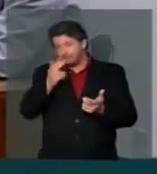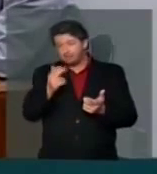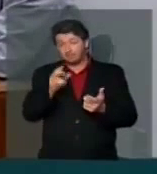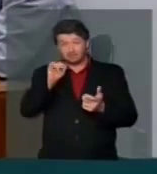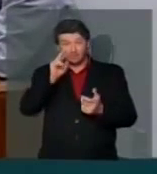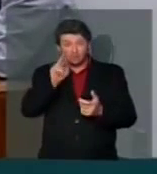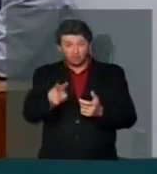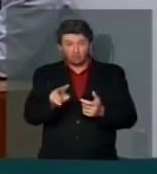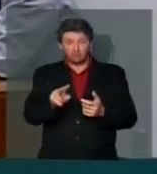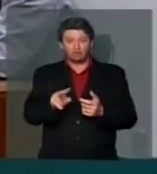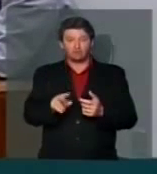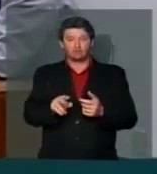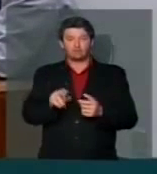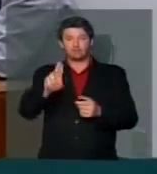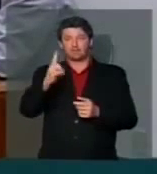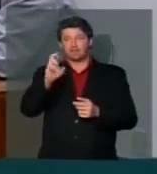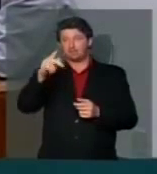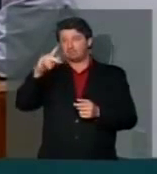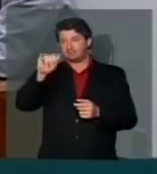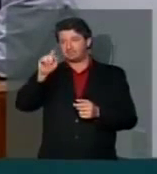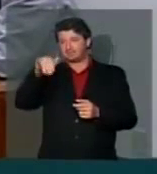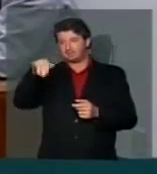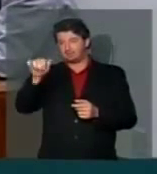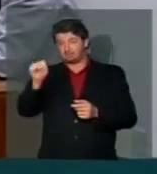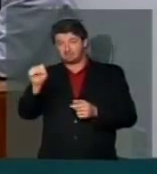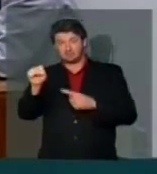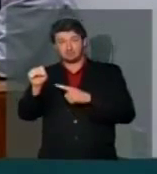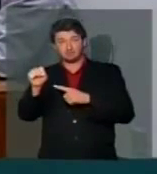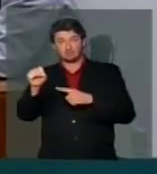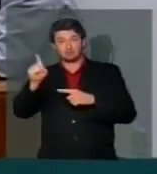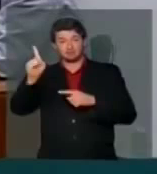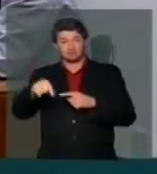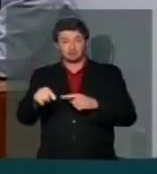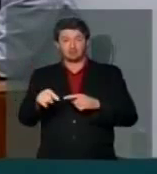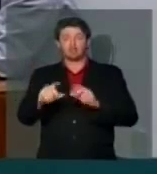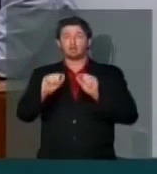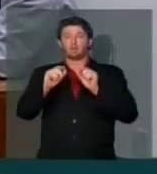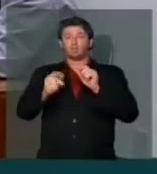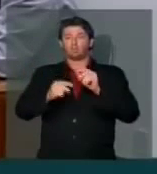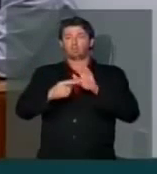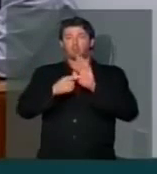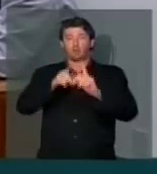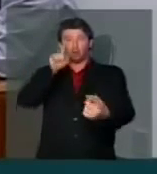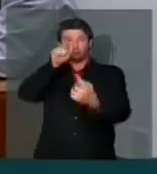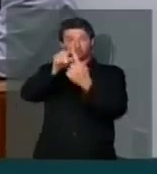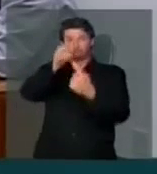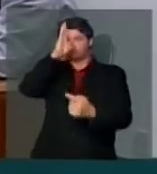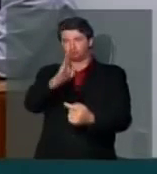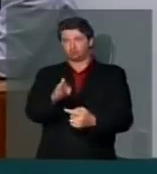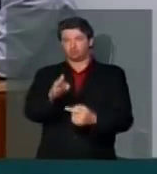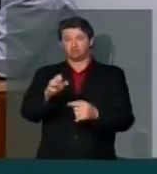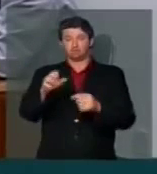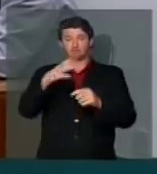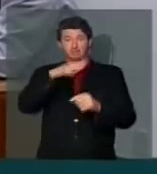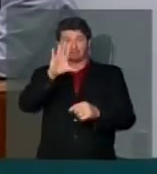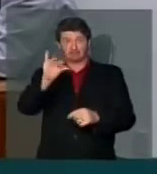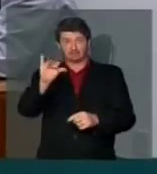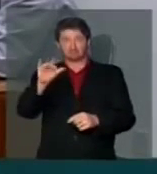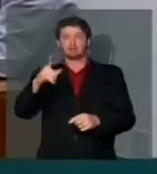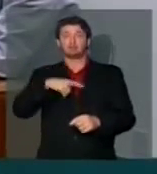se a gente for olhar, o próprio campo da episteme, ou seja, o campo dos enunciados objetivos da ciência, nós vamos